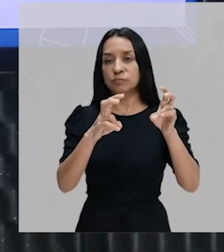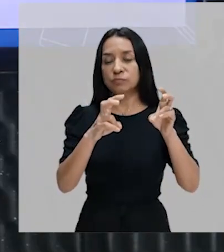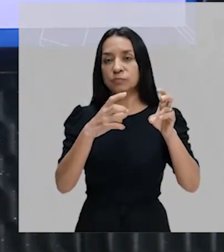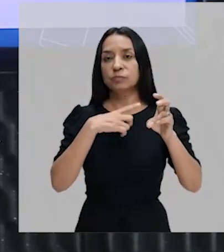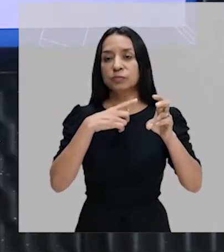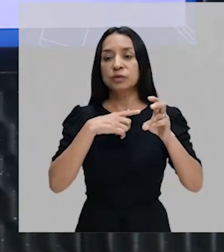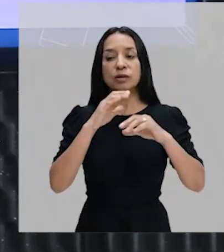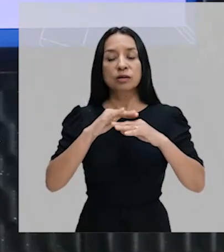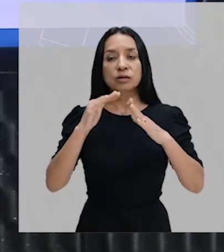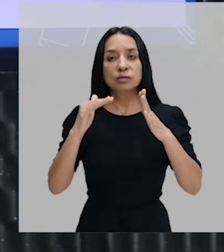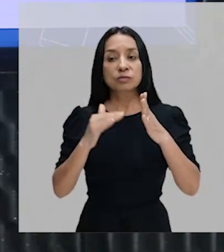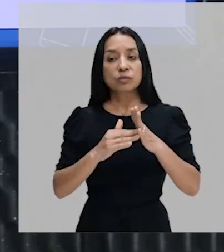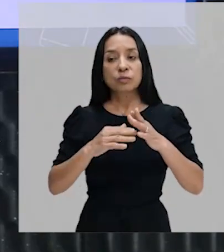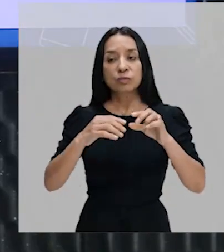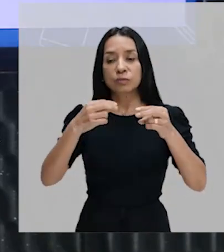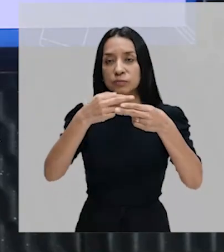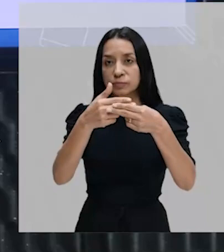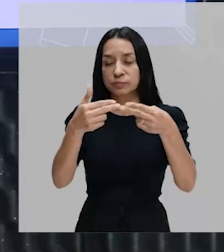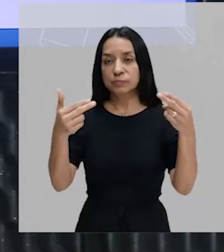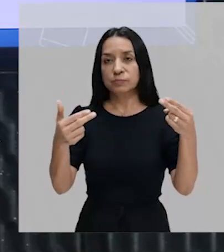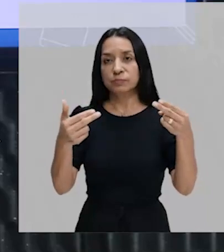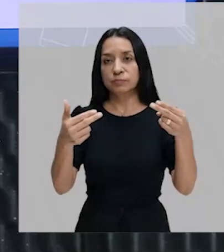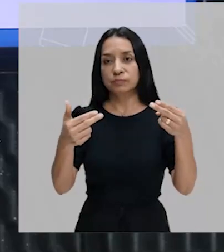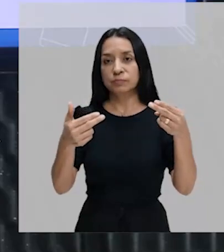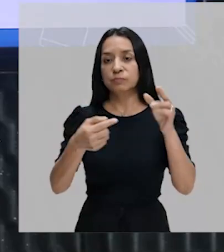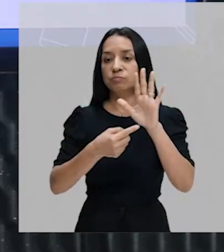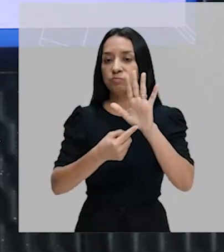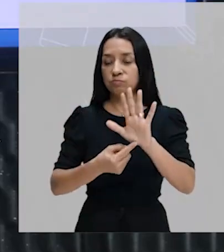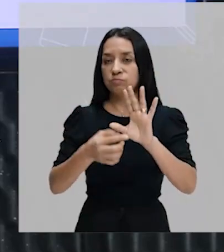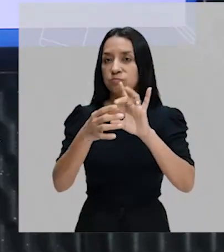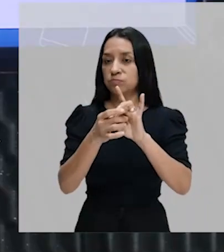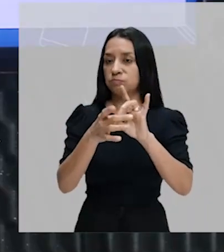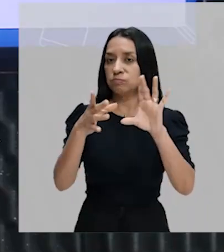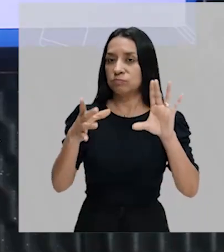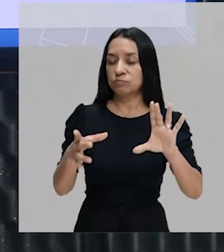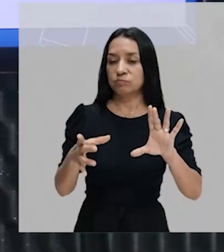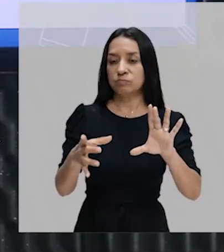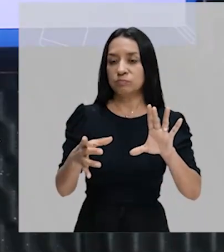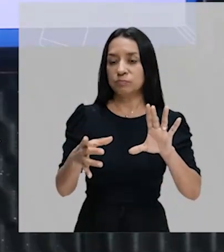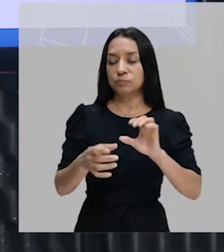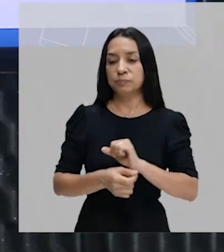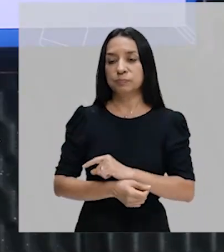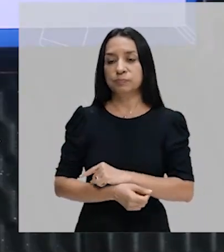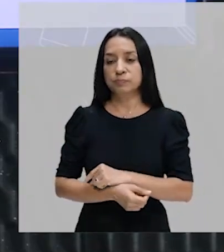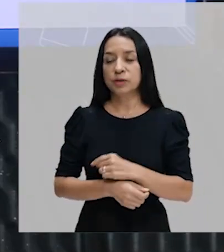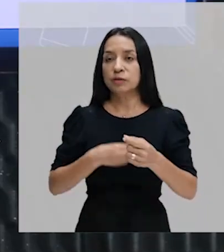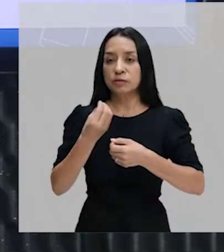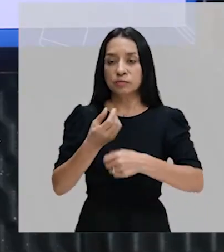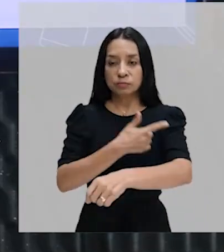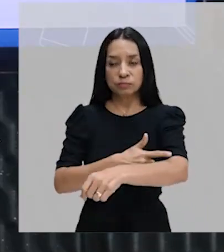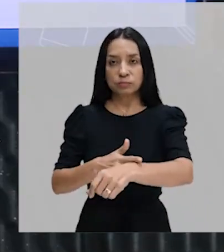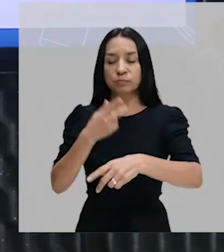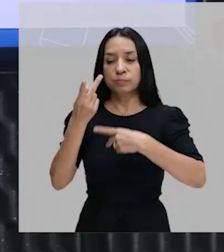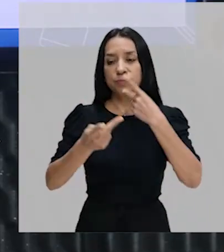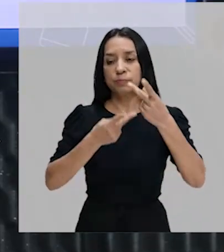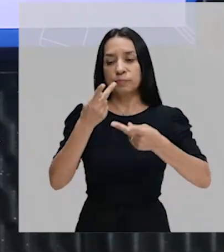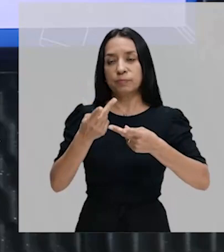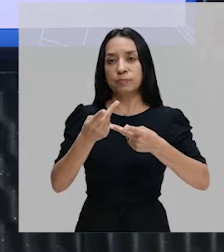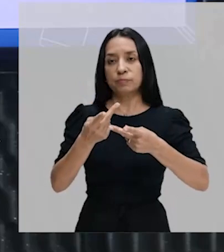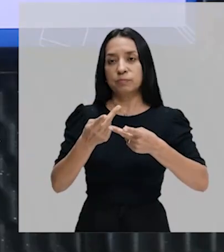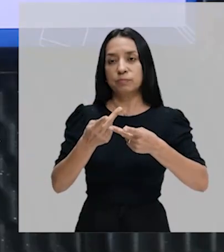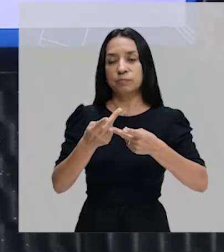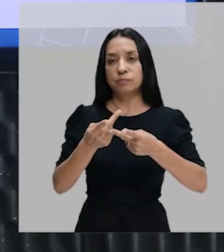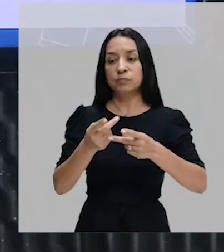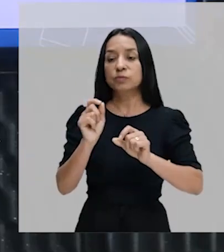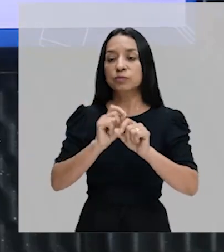tem todo esse material à tua disposição, ao alcance da tua mão, né, como nós costumamos dizer, lá no nosso